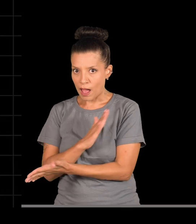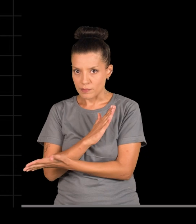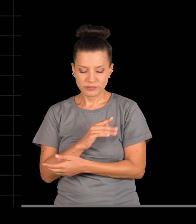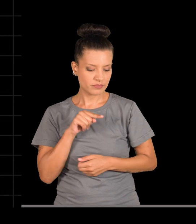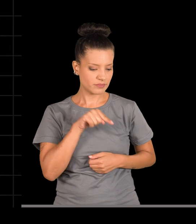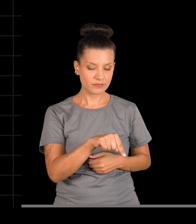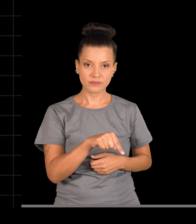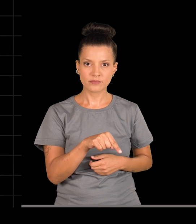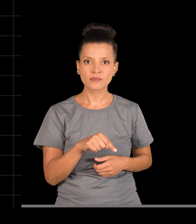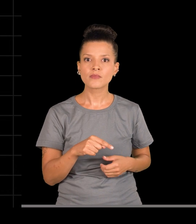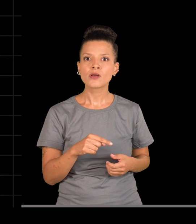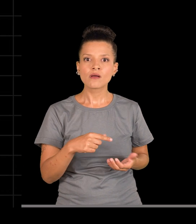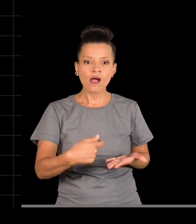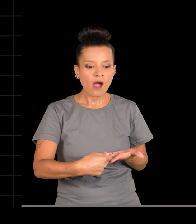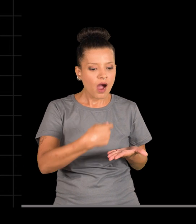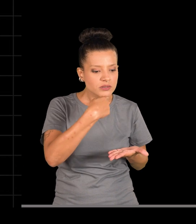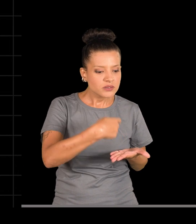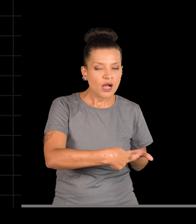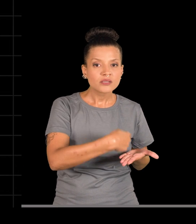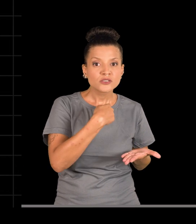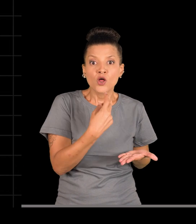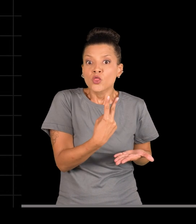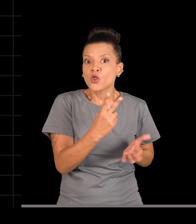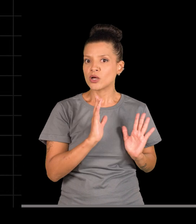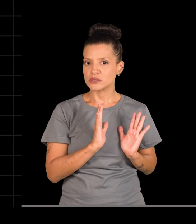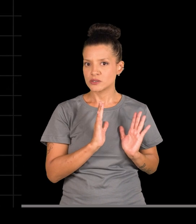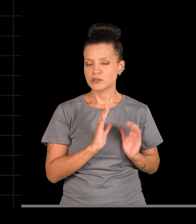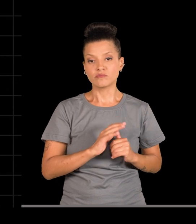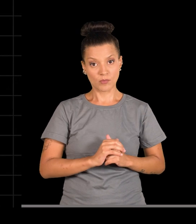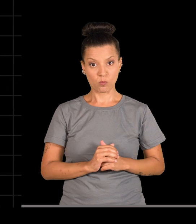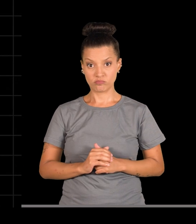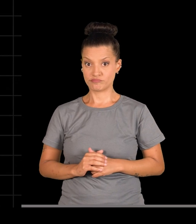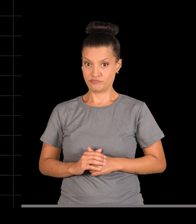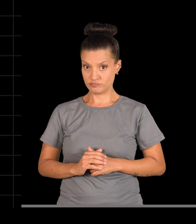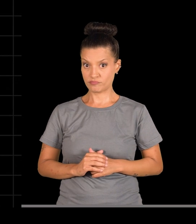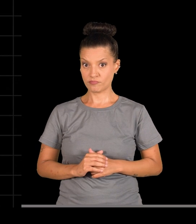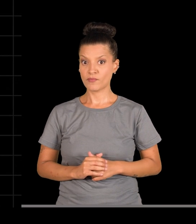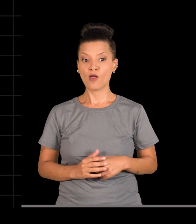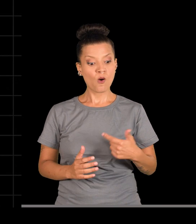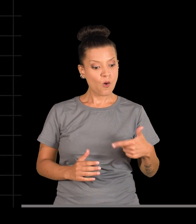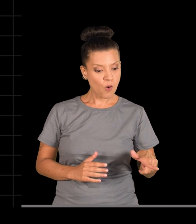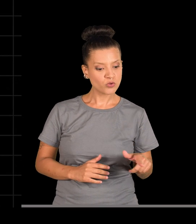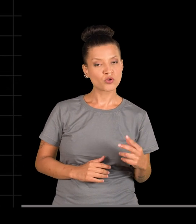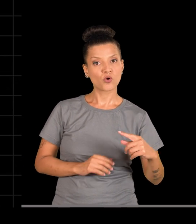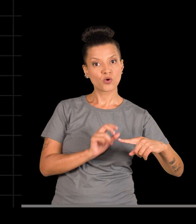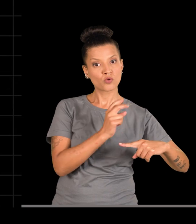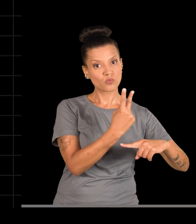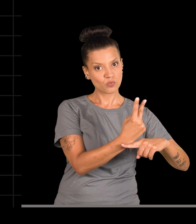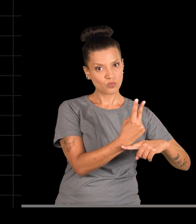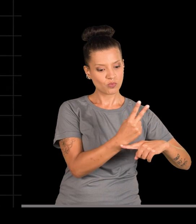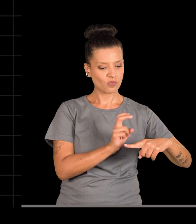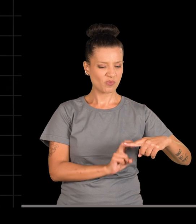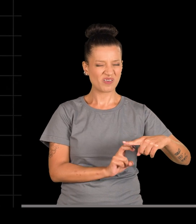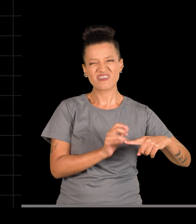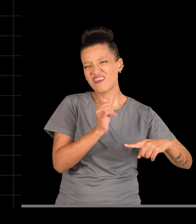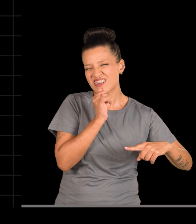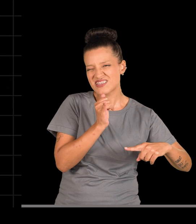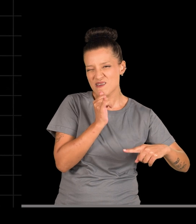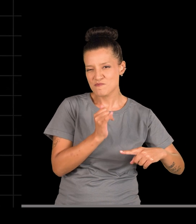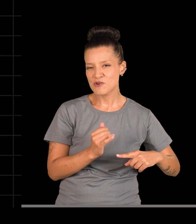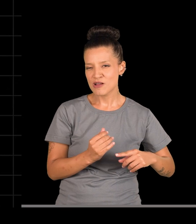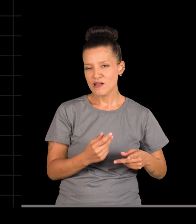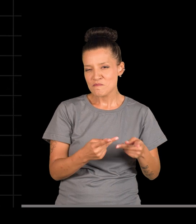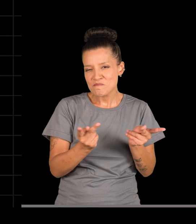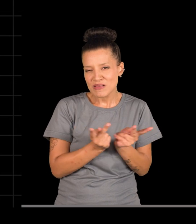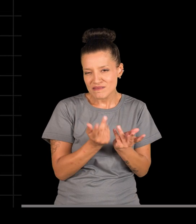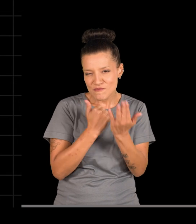em partes iguais. Em 5 partes iguais aqui as duas, tá? Então eu peguei o quê? Eu peguei 2/5 da outra pizza. Eu estou esfomeado e